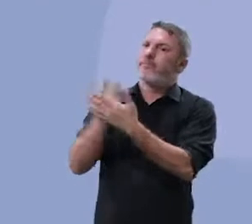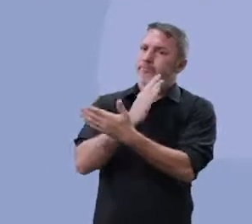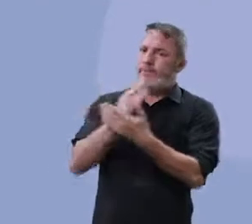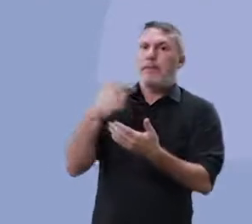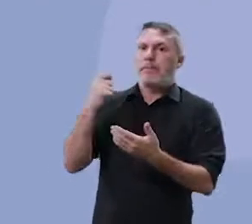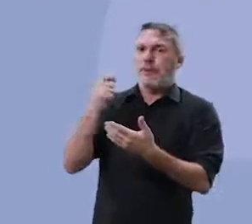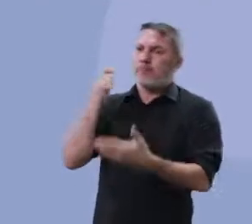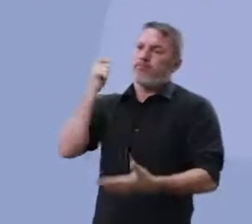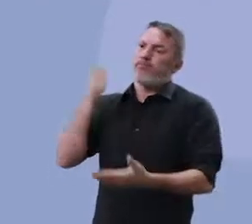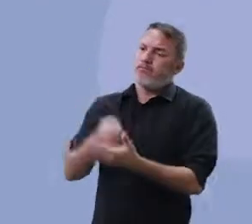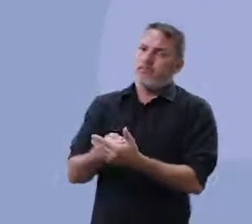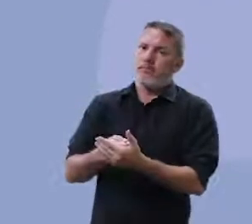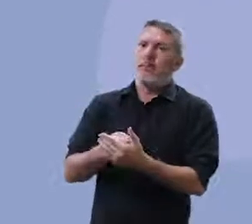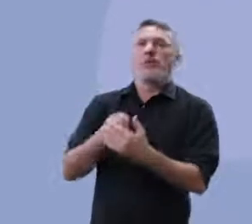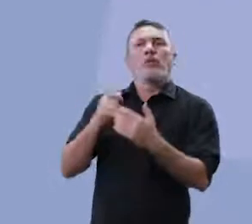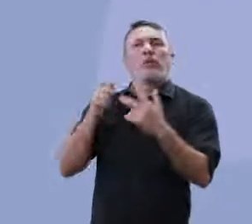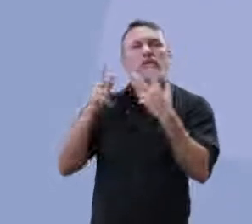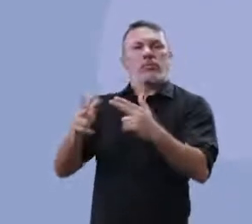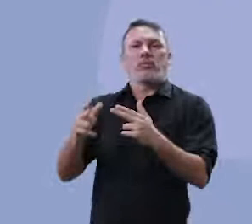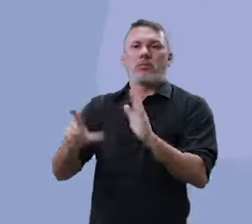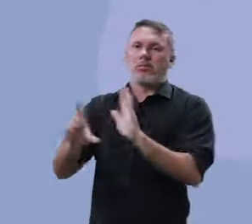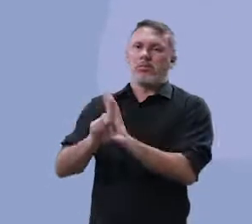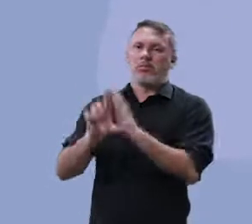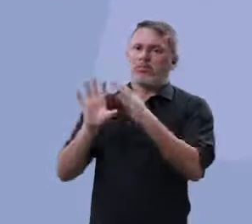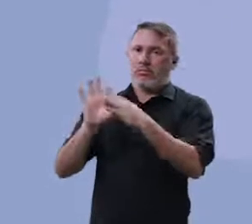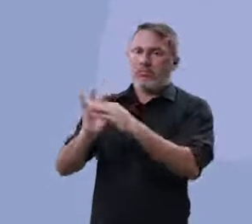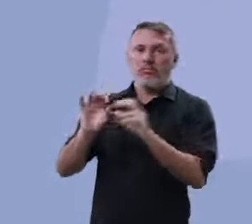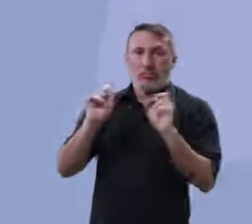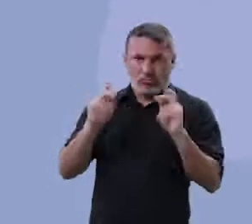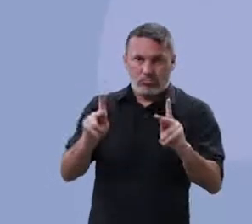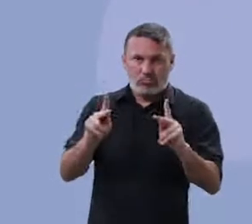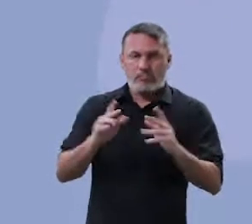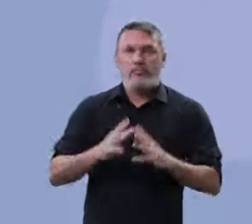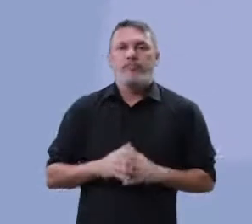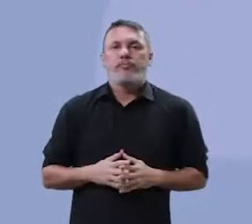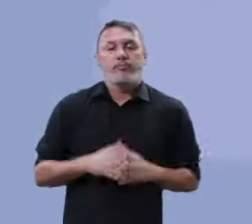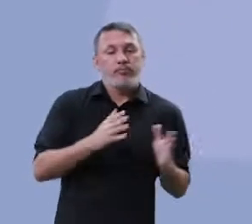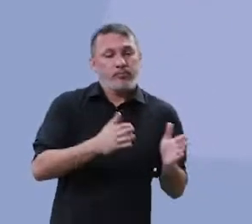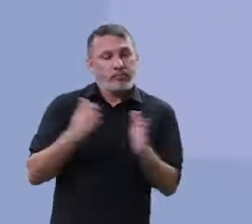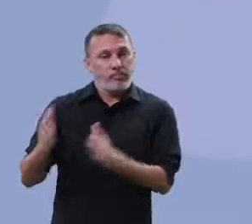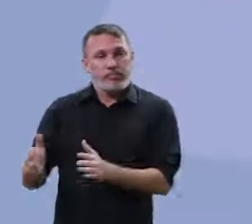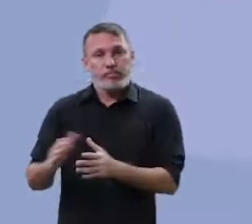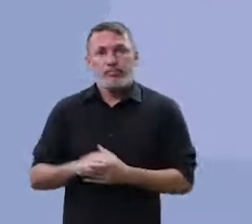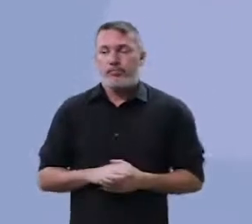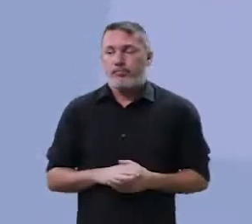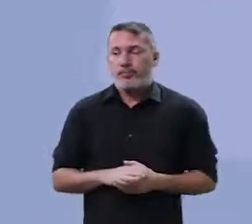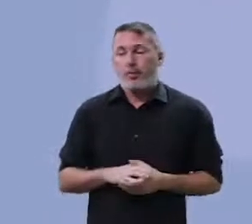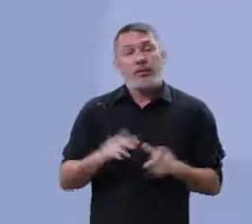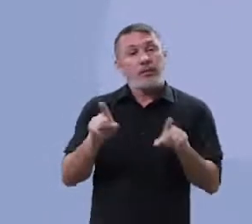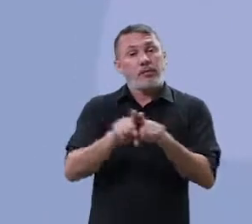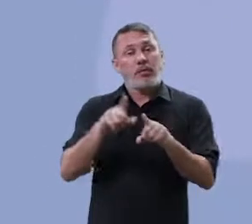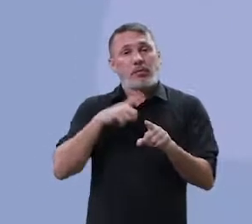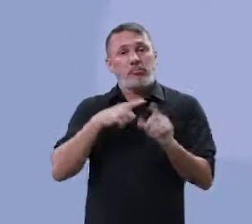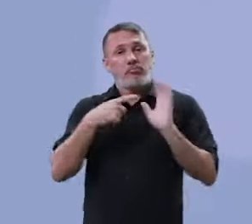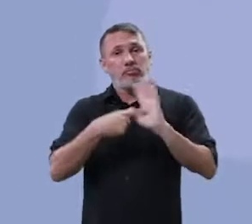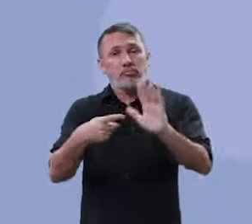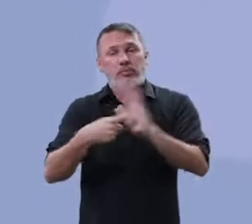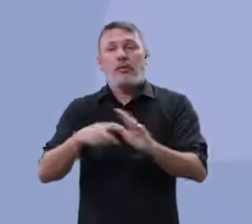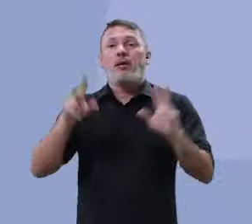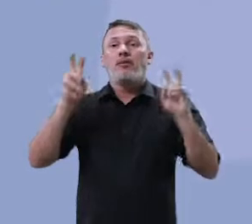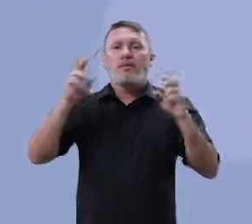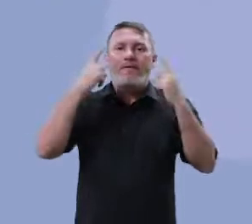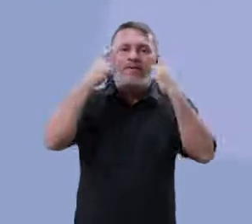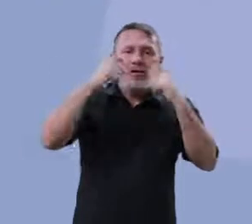precisamos trabalhar com a melhor punição, de acordo com as leis. Ok, queridos? Vamos lá então. Nós temos as questões